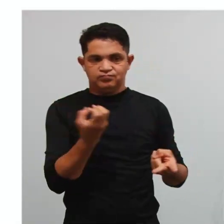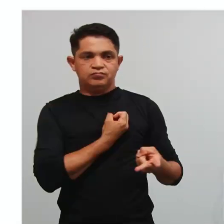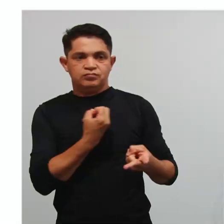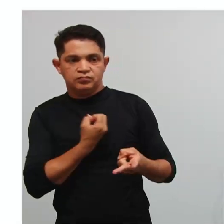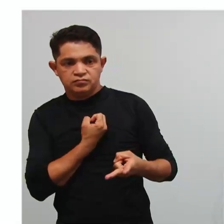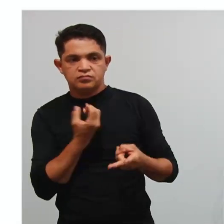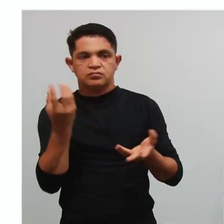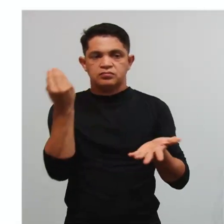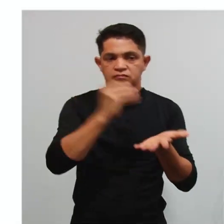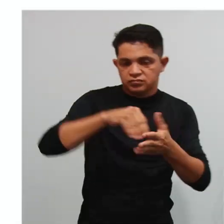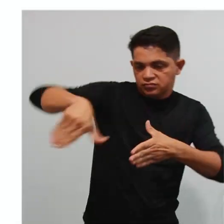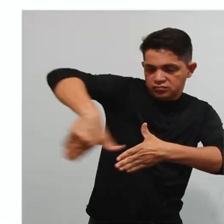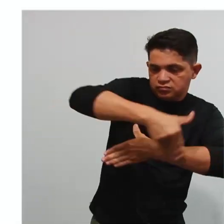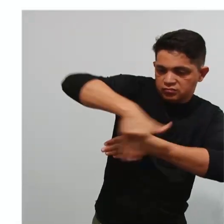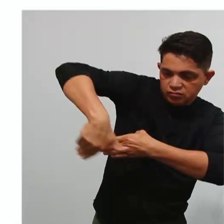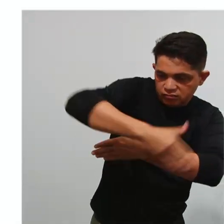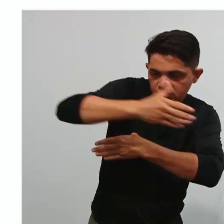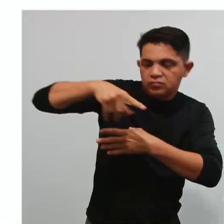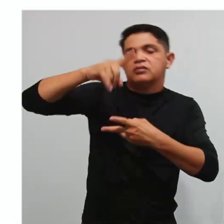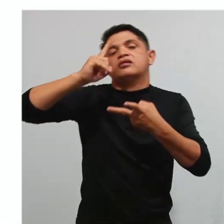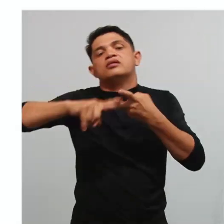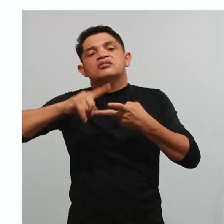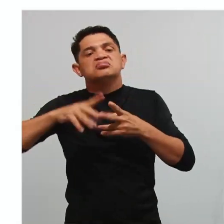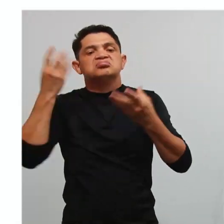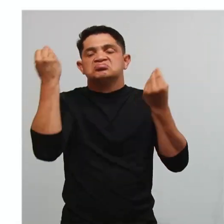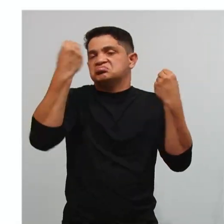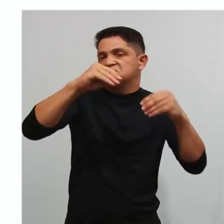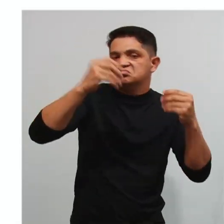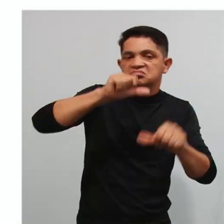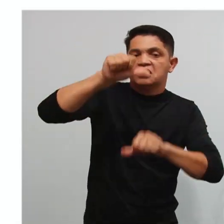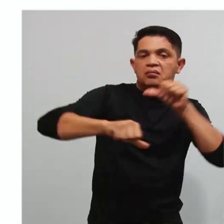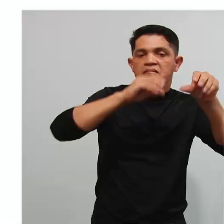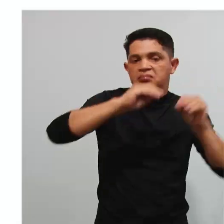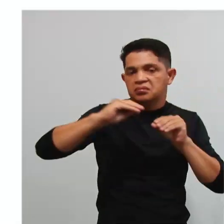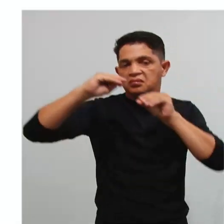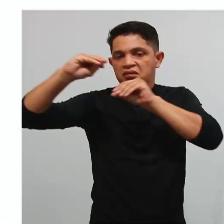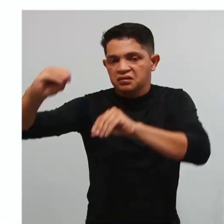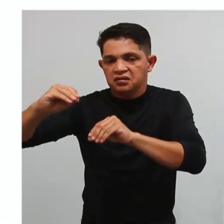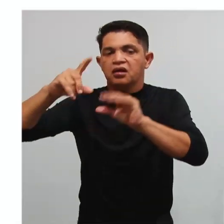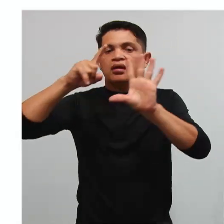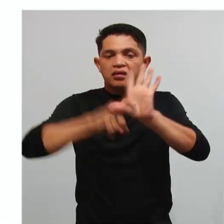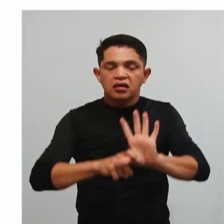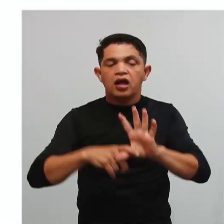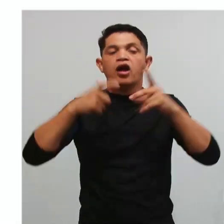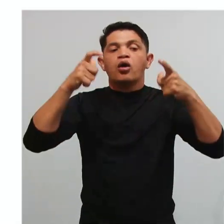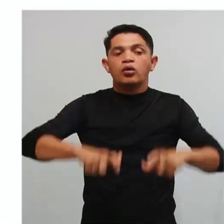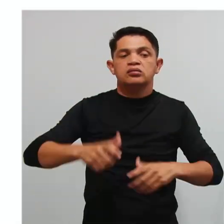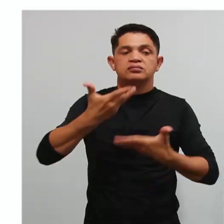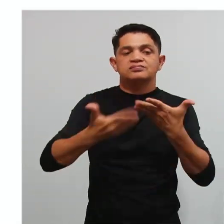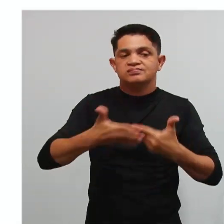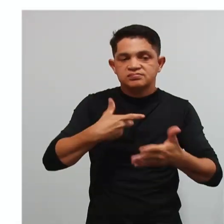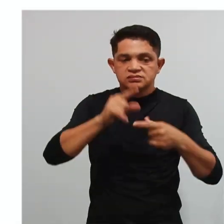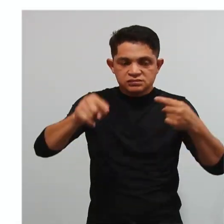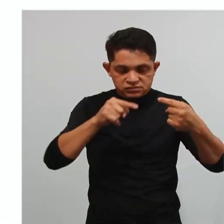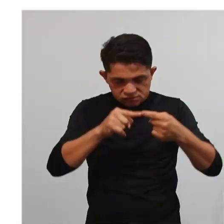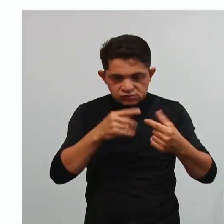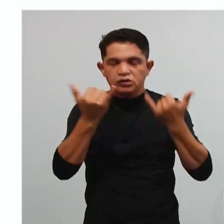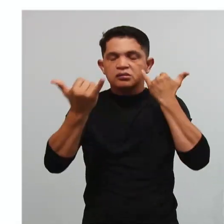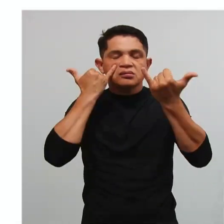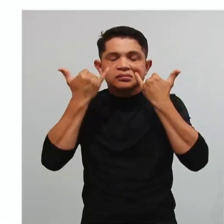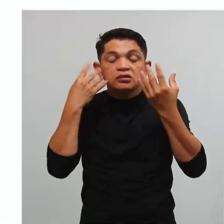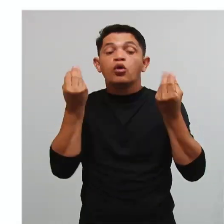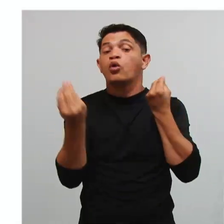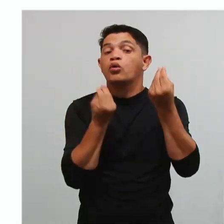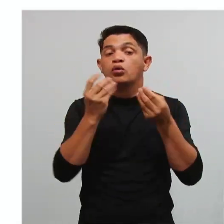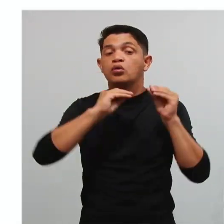nome, né, o nome do declarante, os documentos, né, RG, CPF, o endereço. E essas informações vão